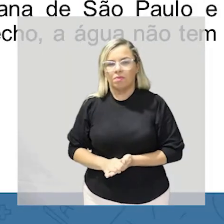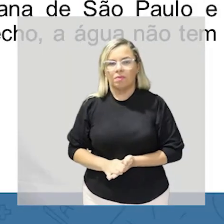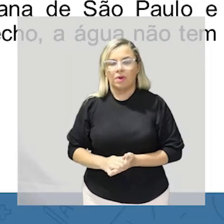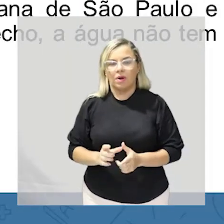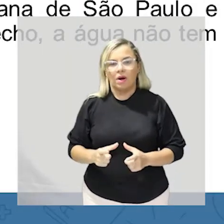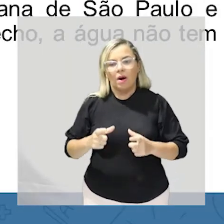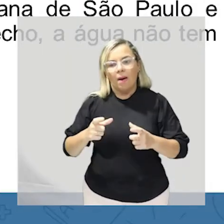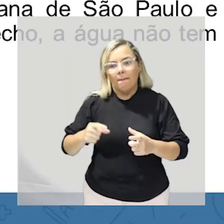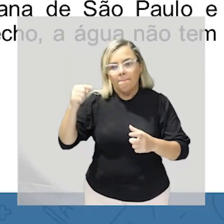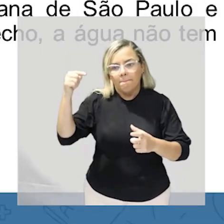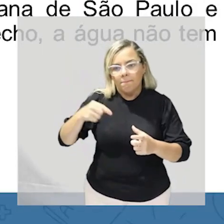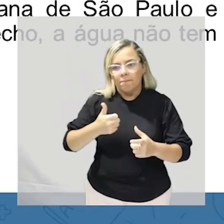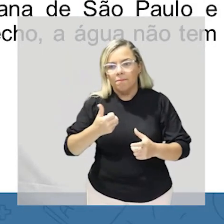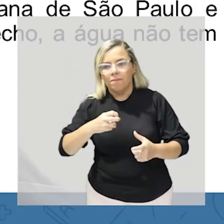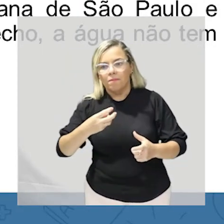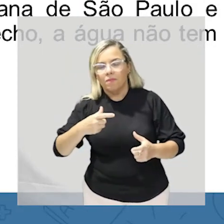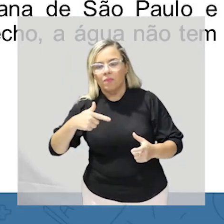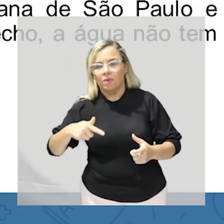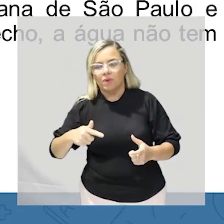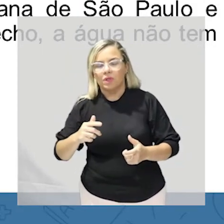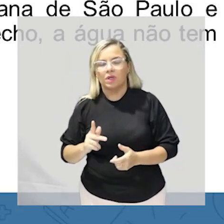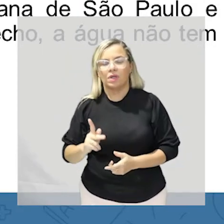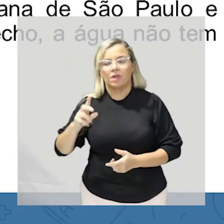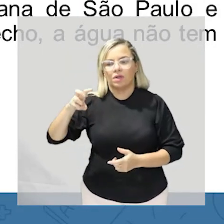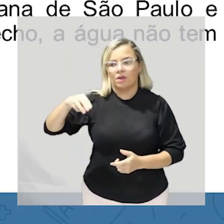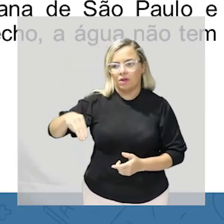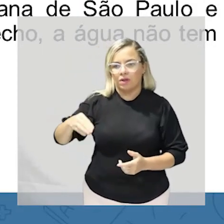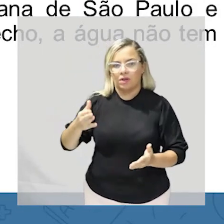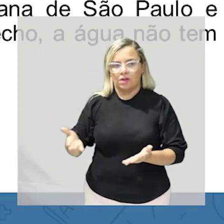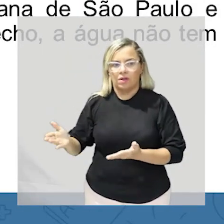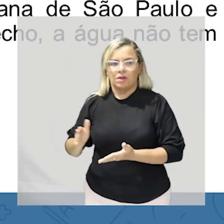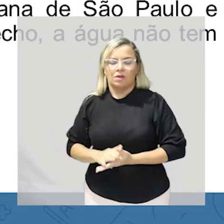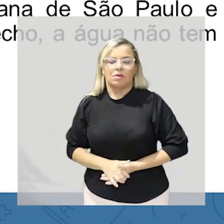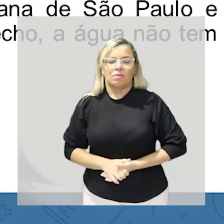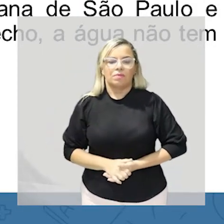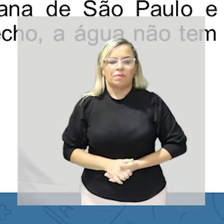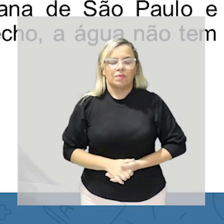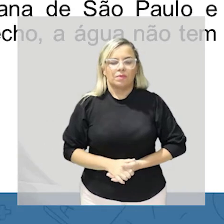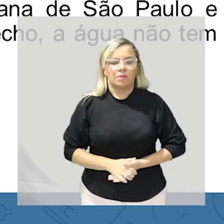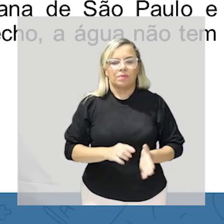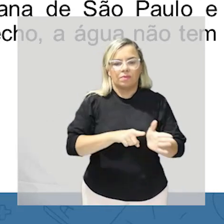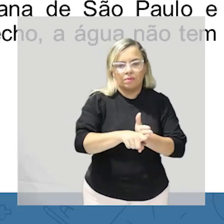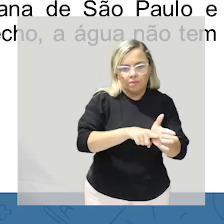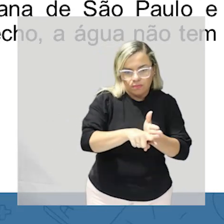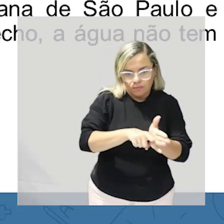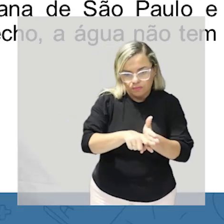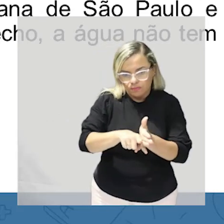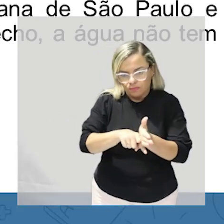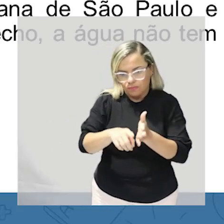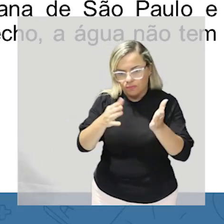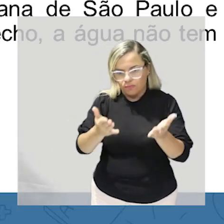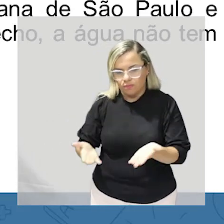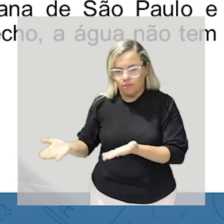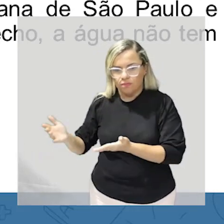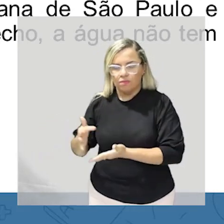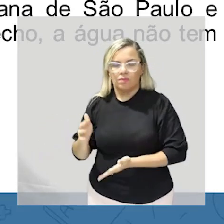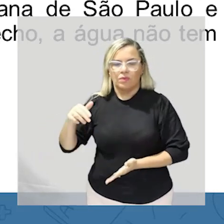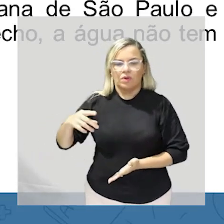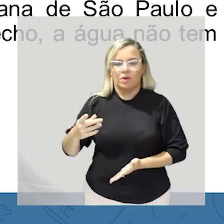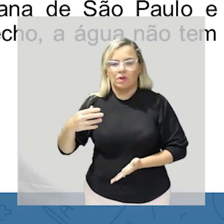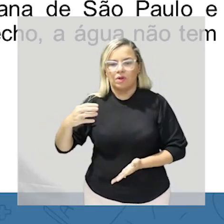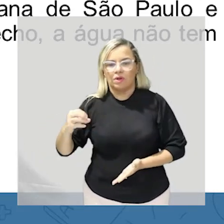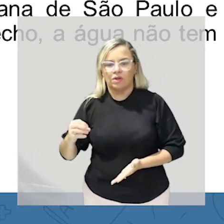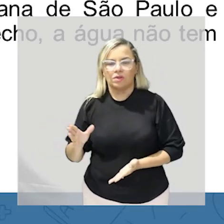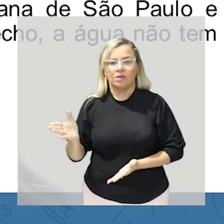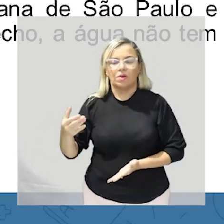dele. 137 quilômetros, para ser mais preciso. Uma pesquisa da Fundação SOS